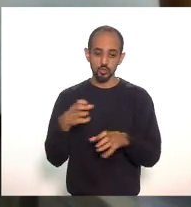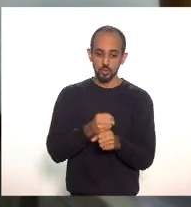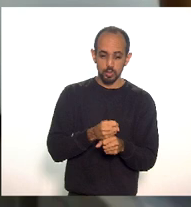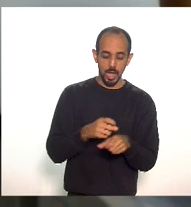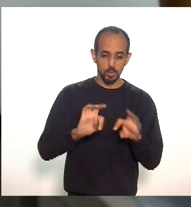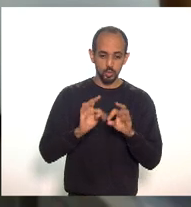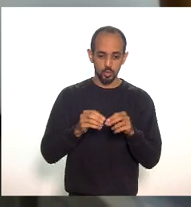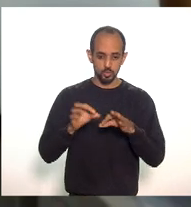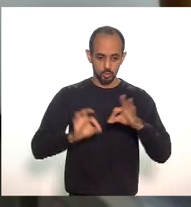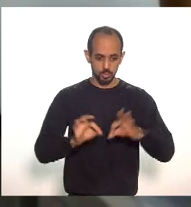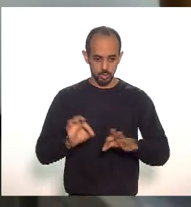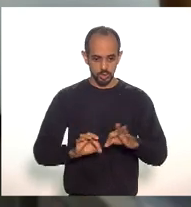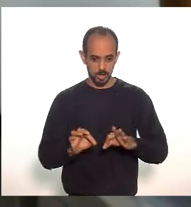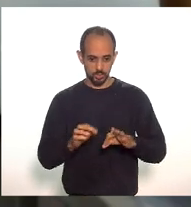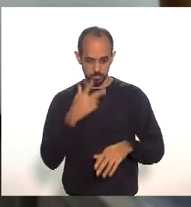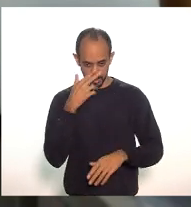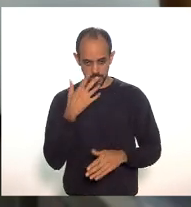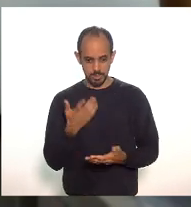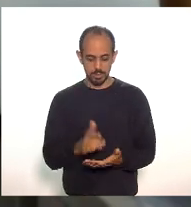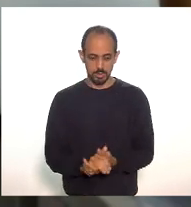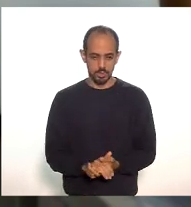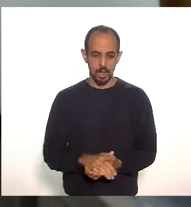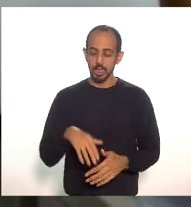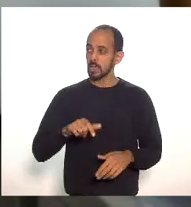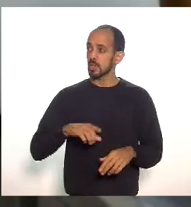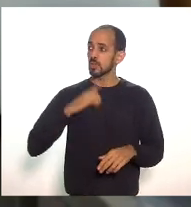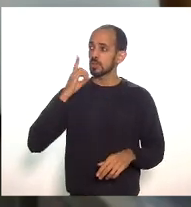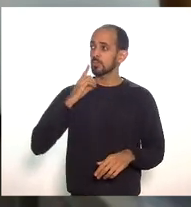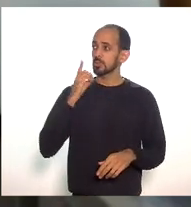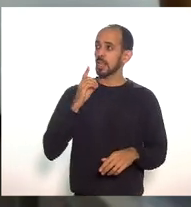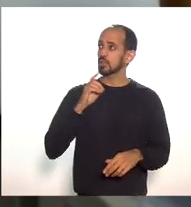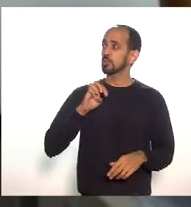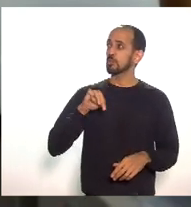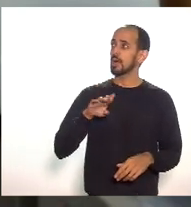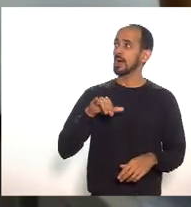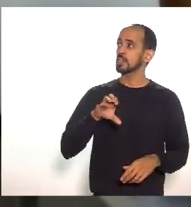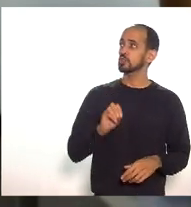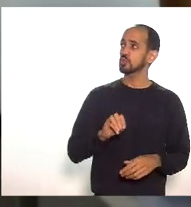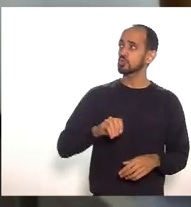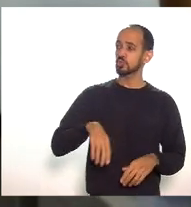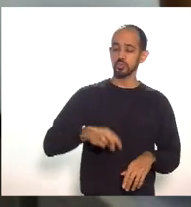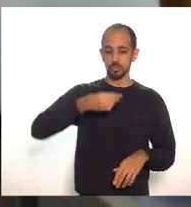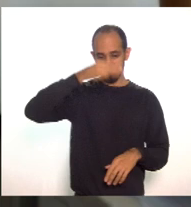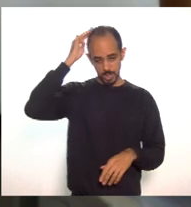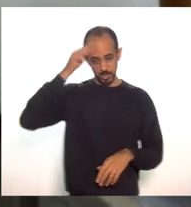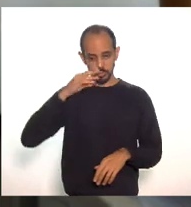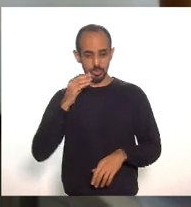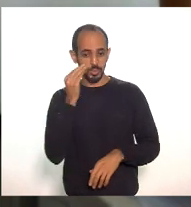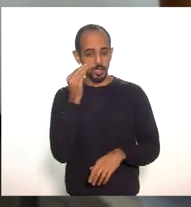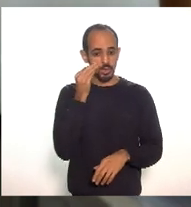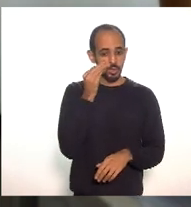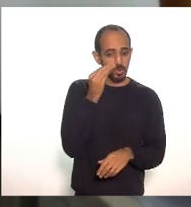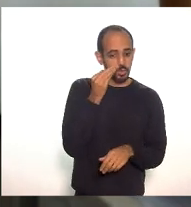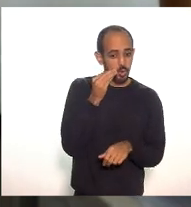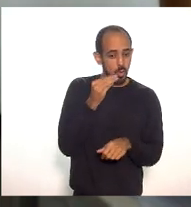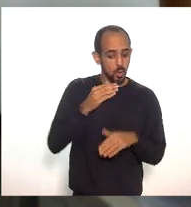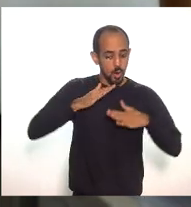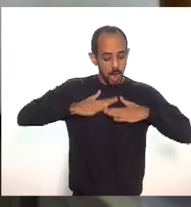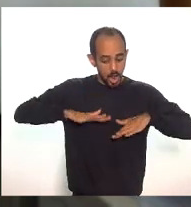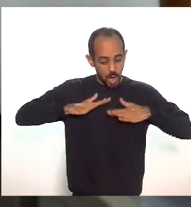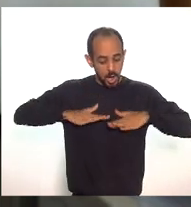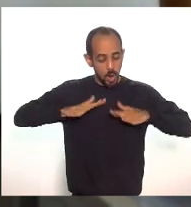grande audiência pouco e o deputado Márcio Pacheco procurou amenizar as